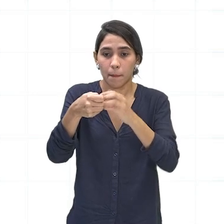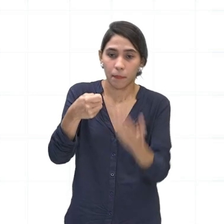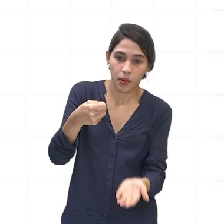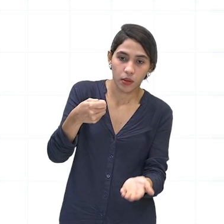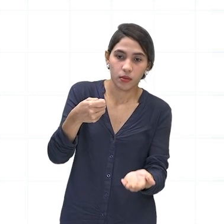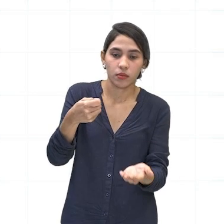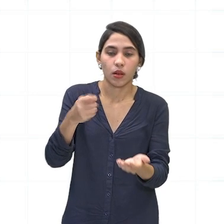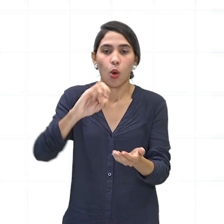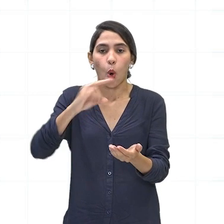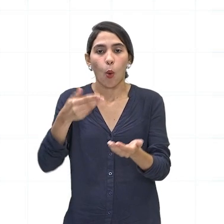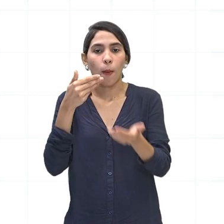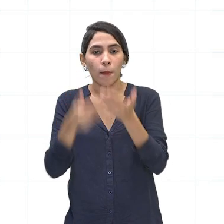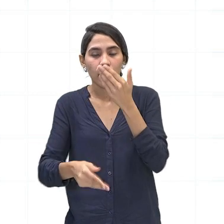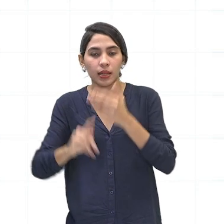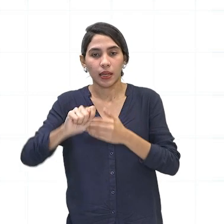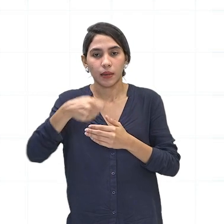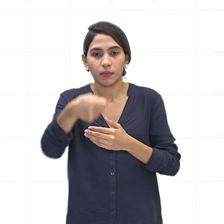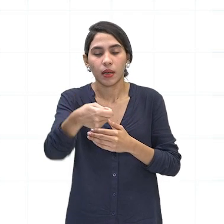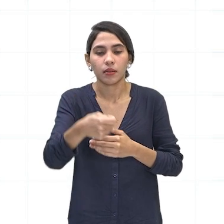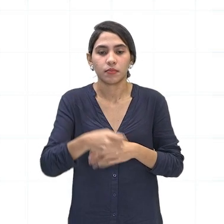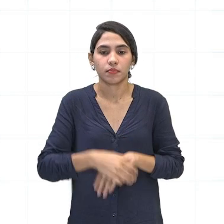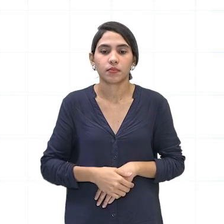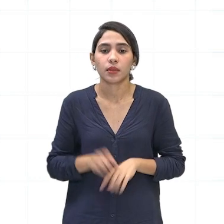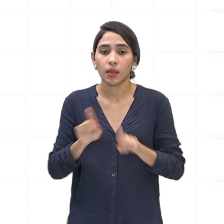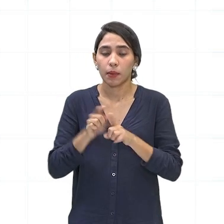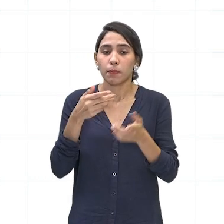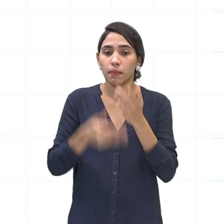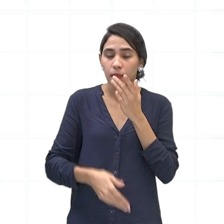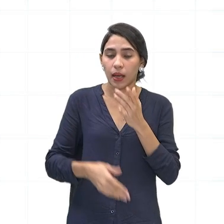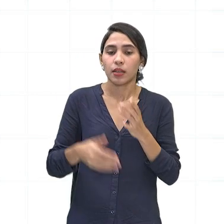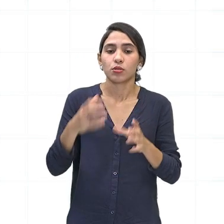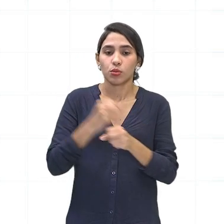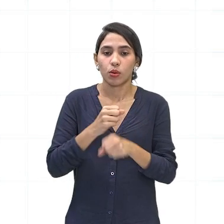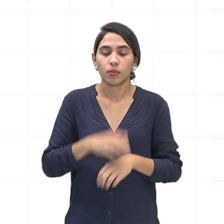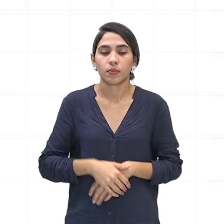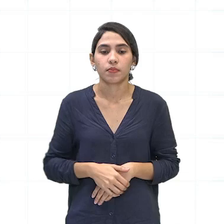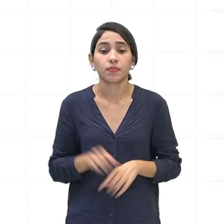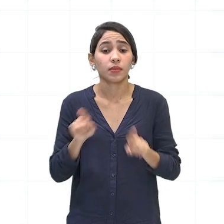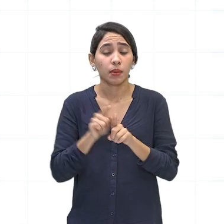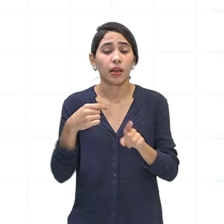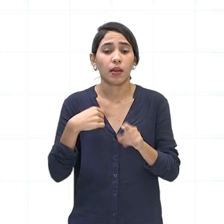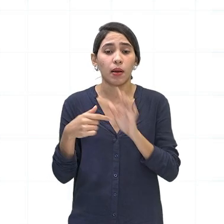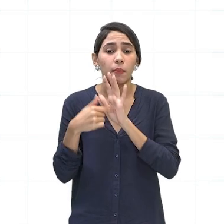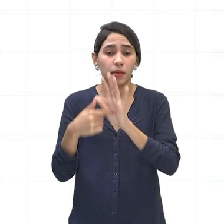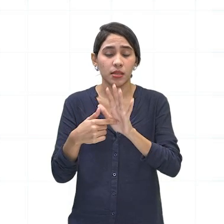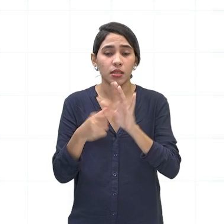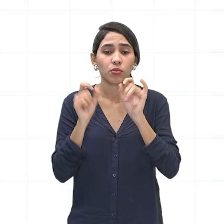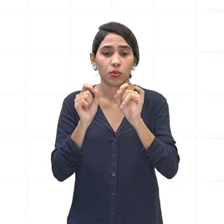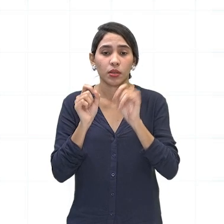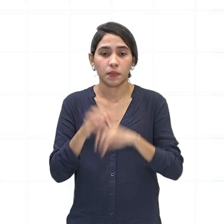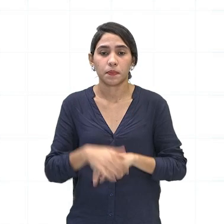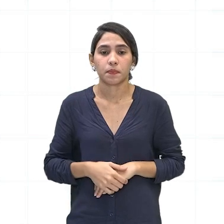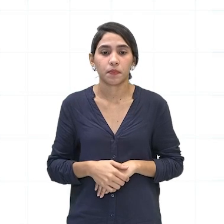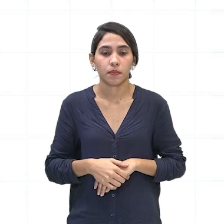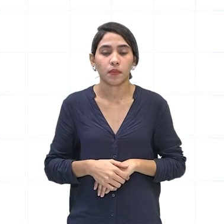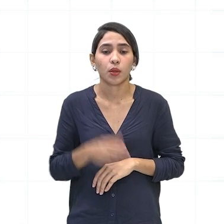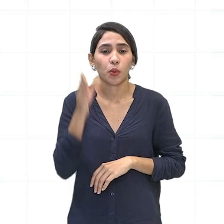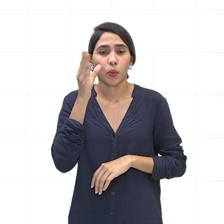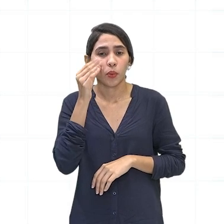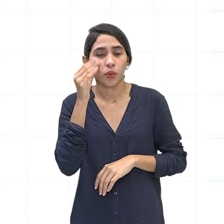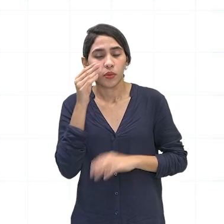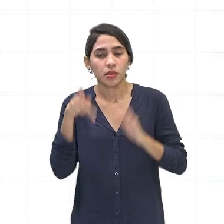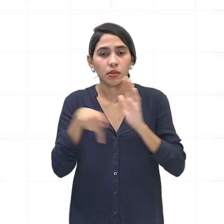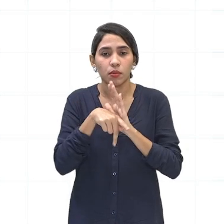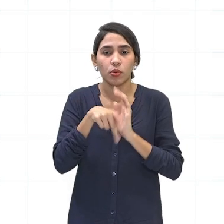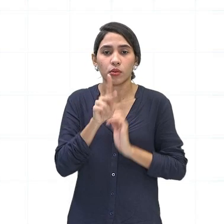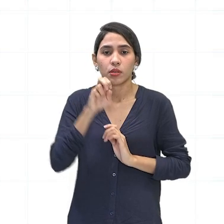te gerar penalização. E eu trouxe para vocês, além dessa questão das penalizações, curiosidades a